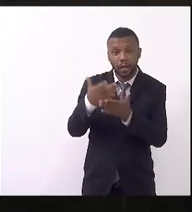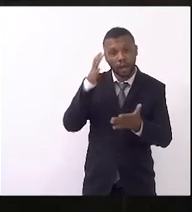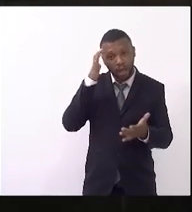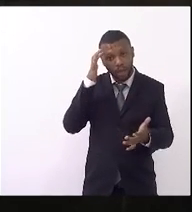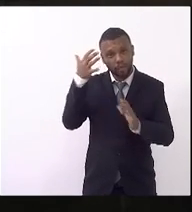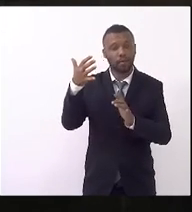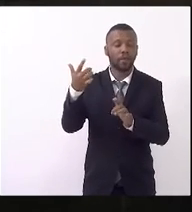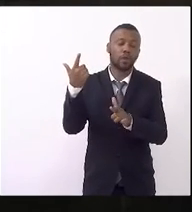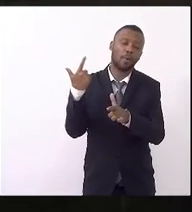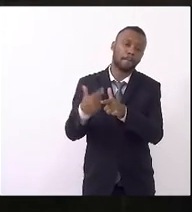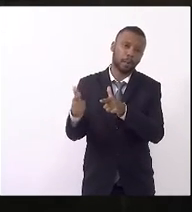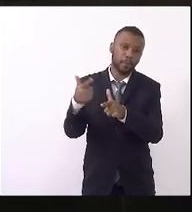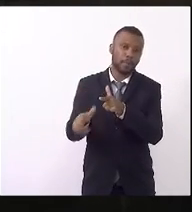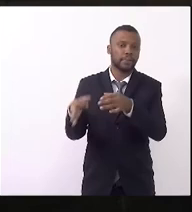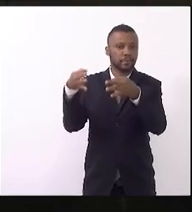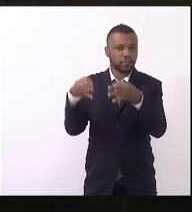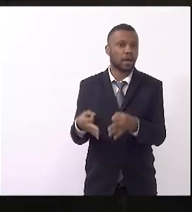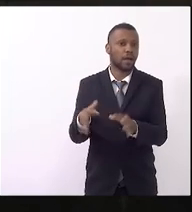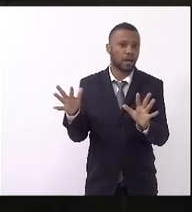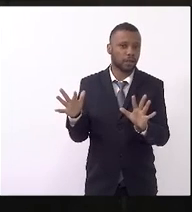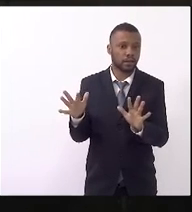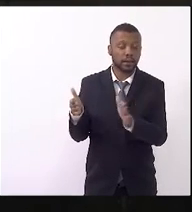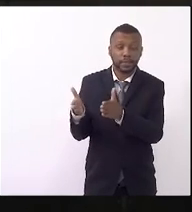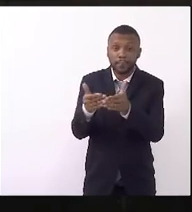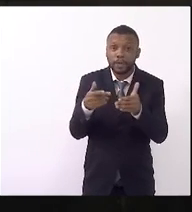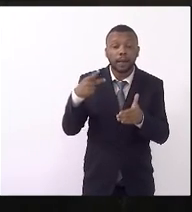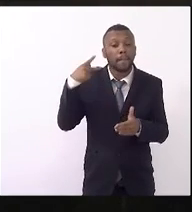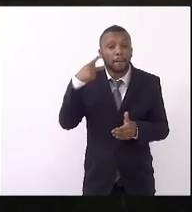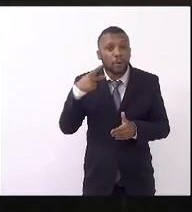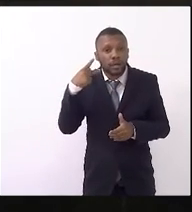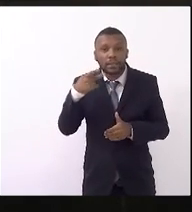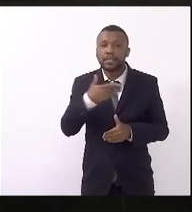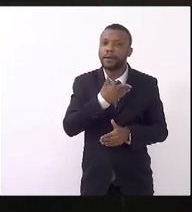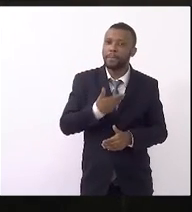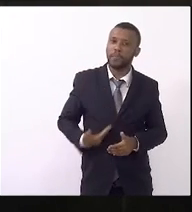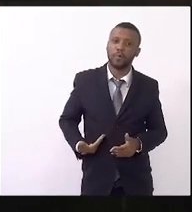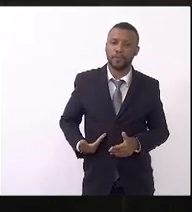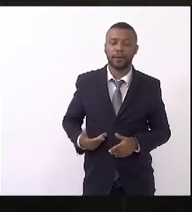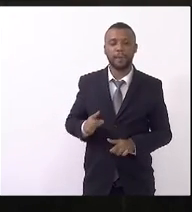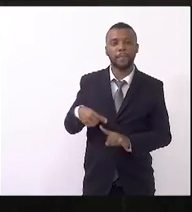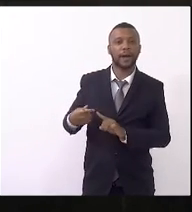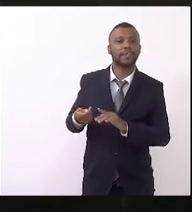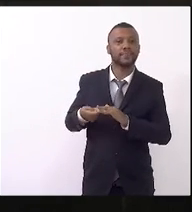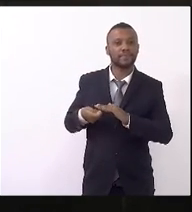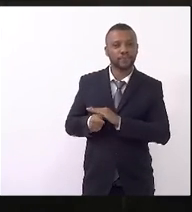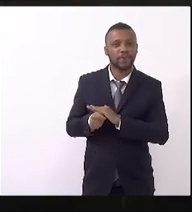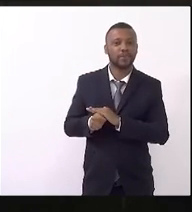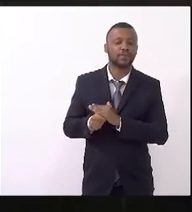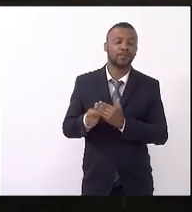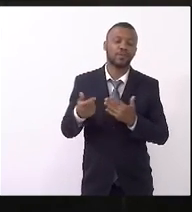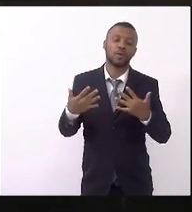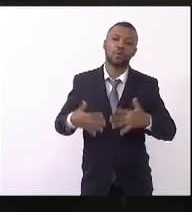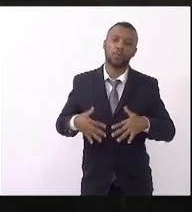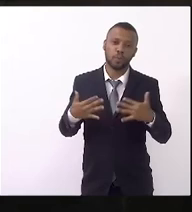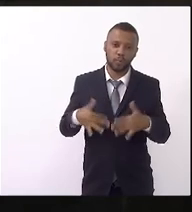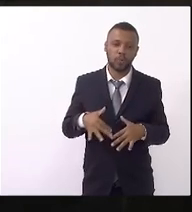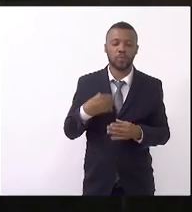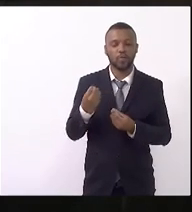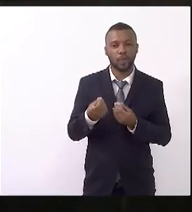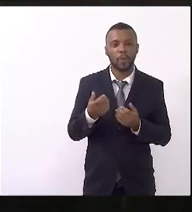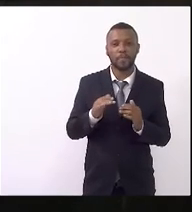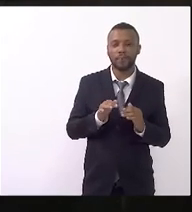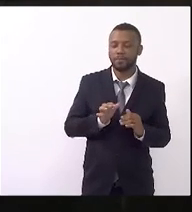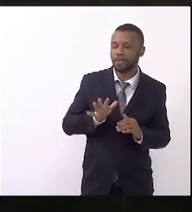às questões que demandam política pública de fôlego, investimento de fôlego, como contenção de encostas,